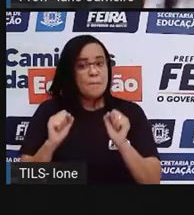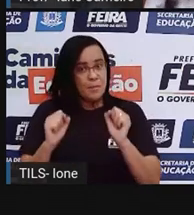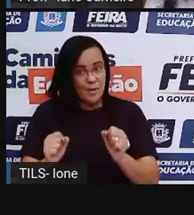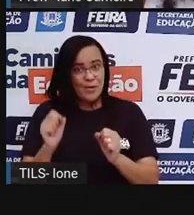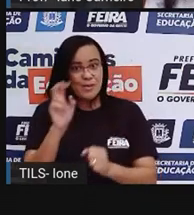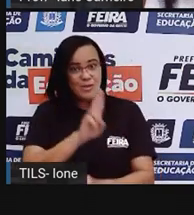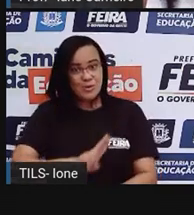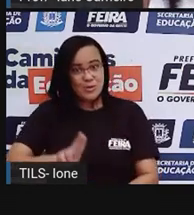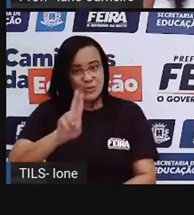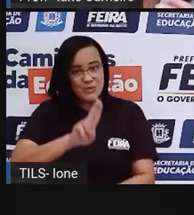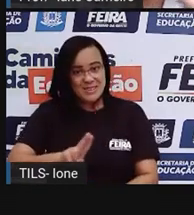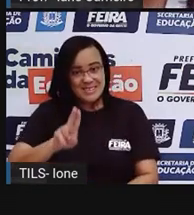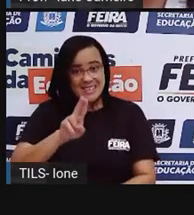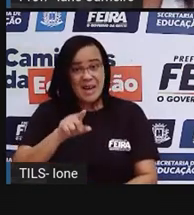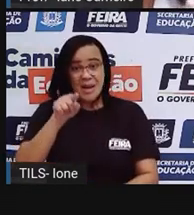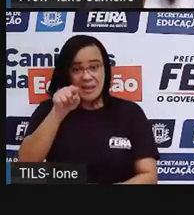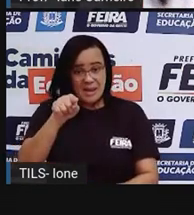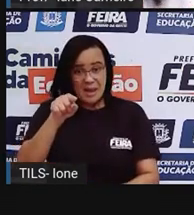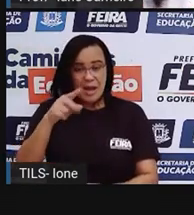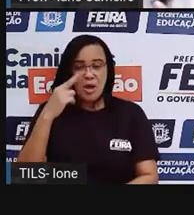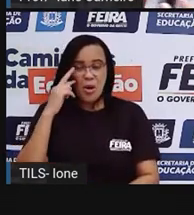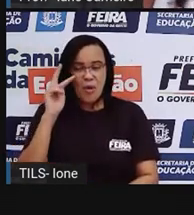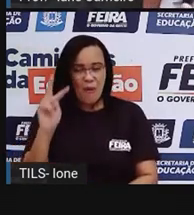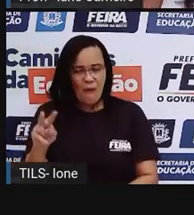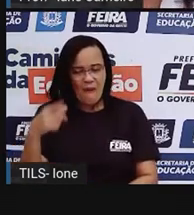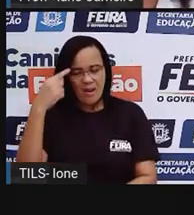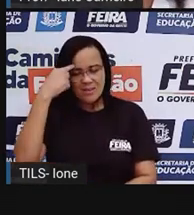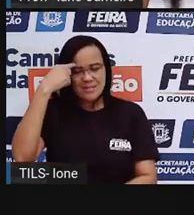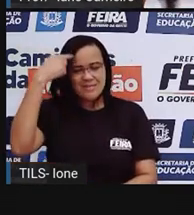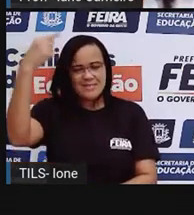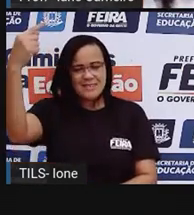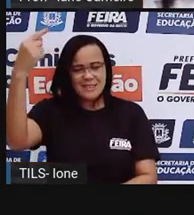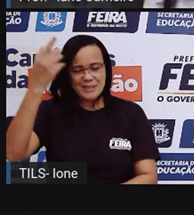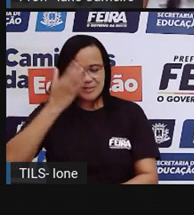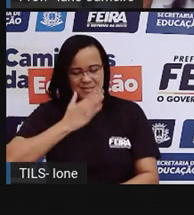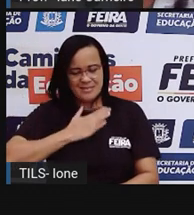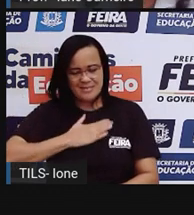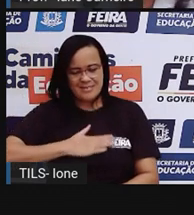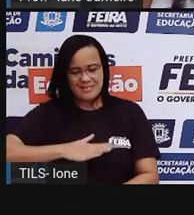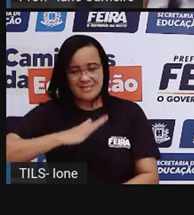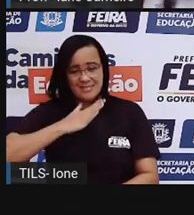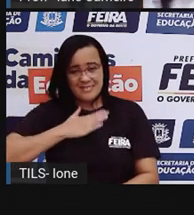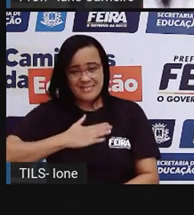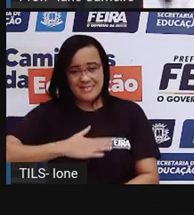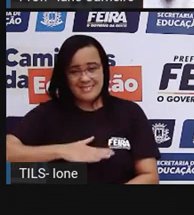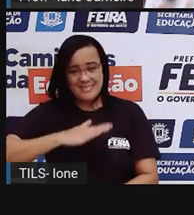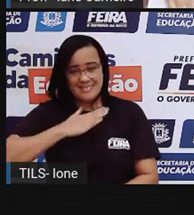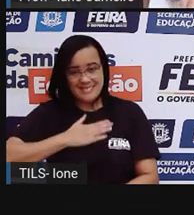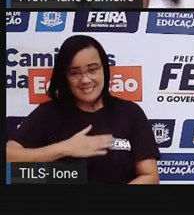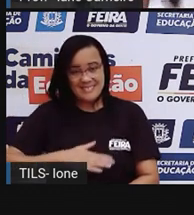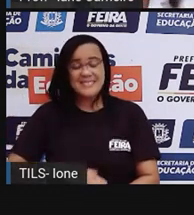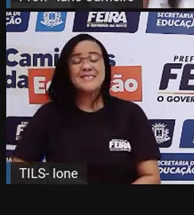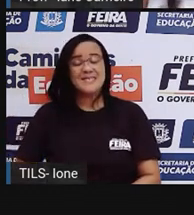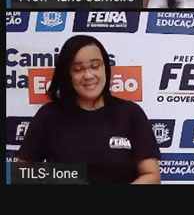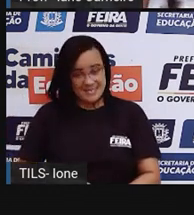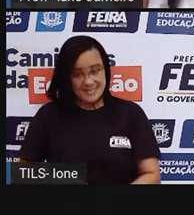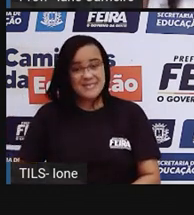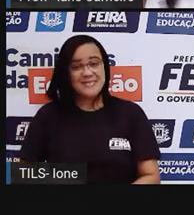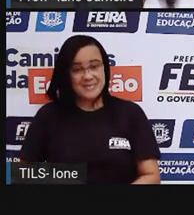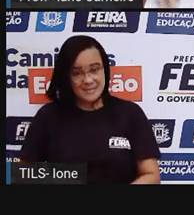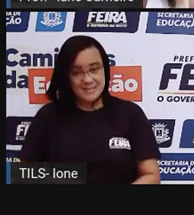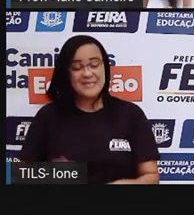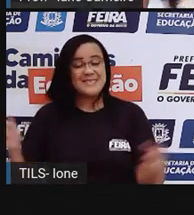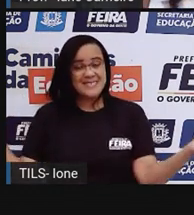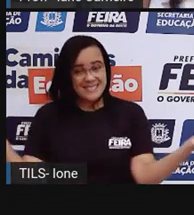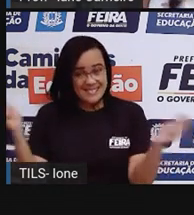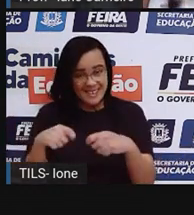se acalmar, você olha esse pote, né? Olha os brilhos que vão estar dentro dele, até você se acalmar. E